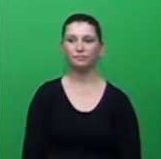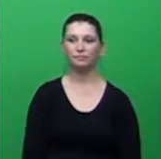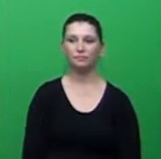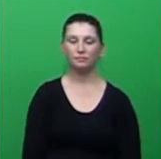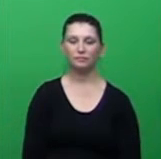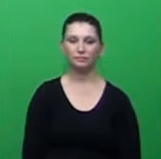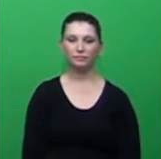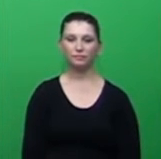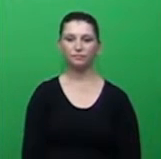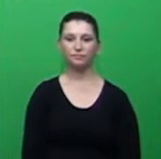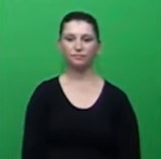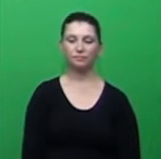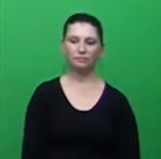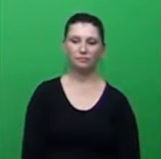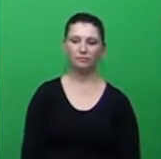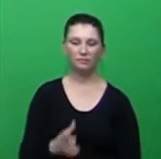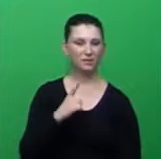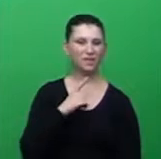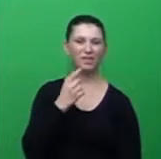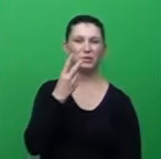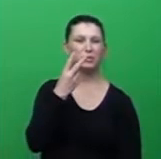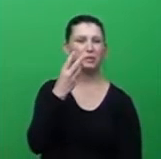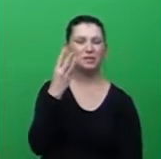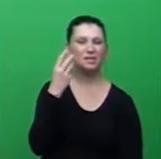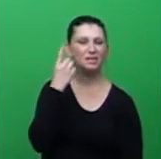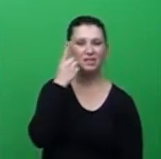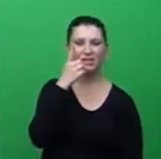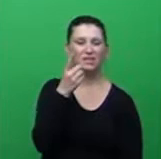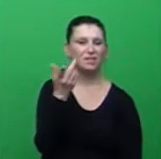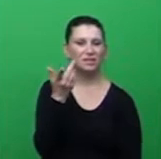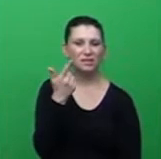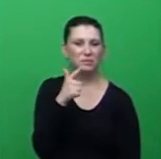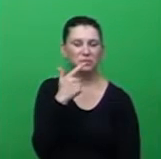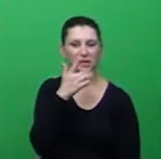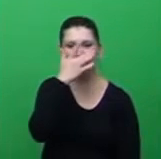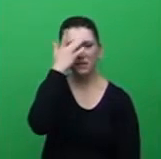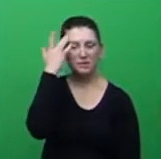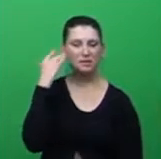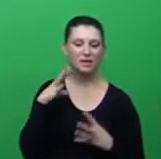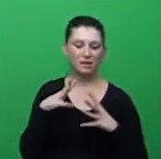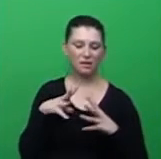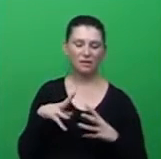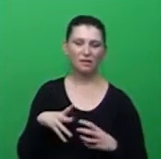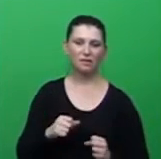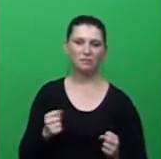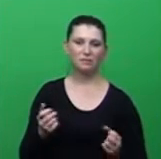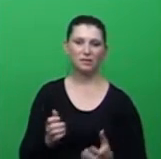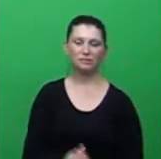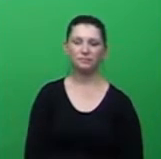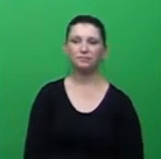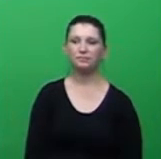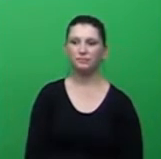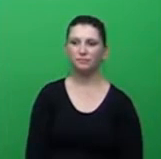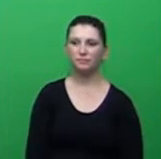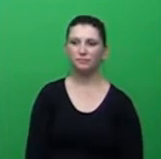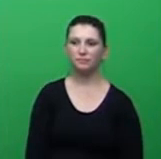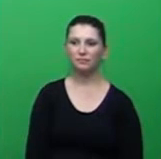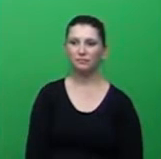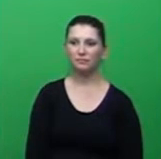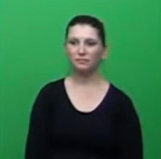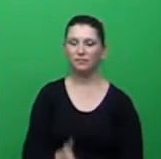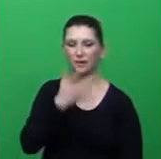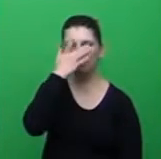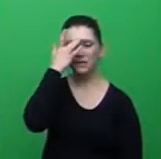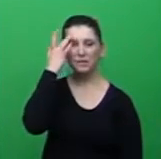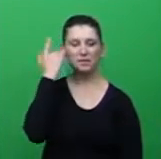eles ficam às vezes 2, 3 dias e eles não recolhem, presidente. Eles não recolhem e enchem, aí o pessoal começa a jogar no